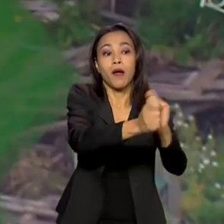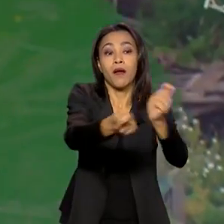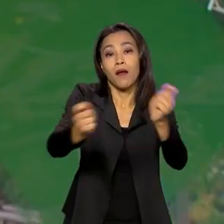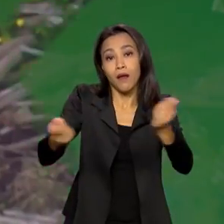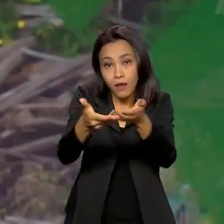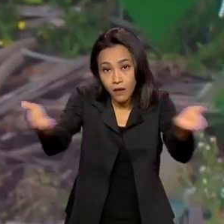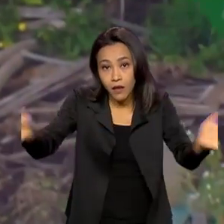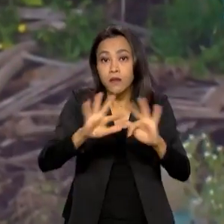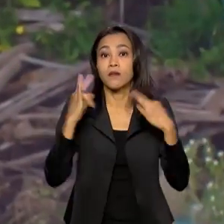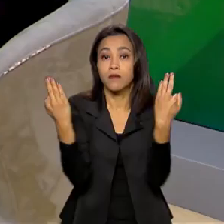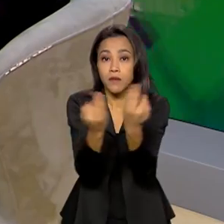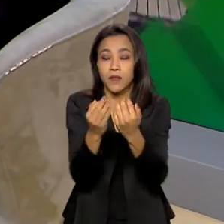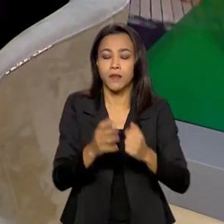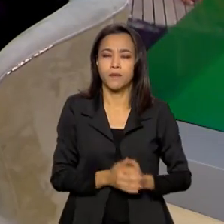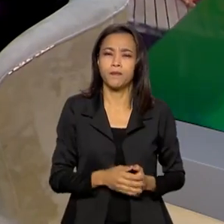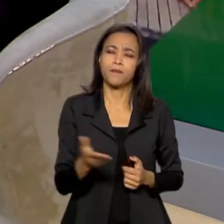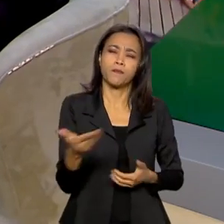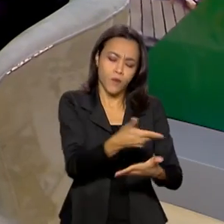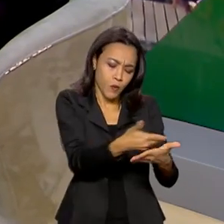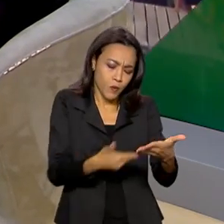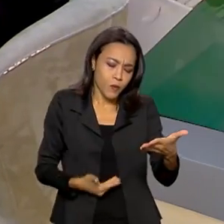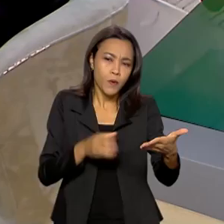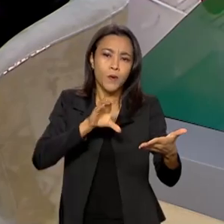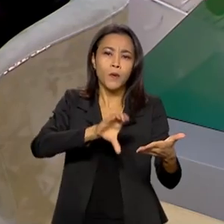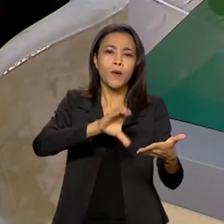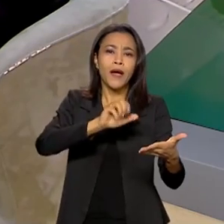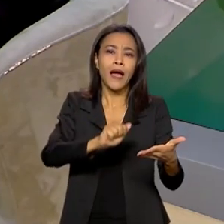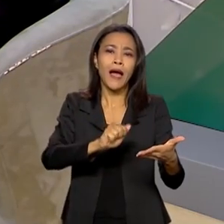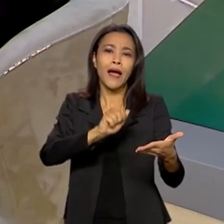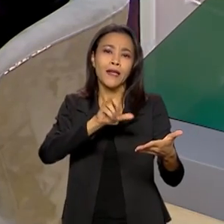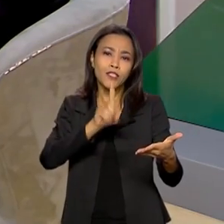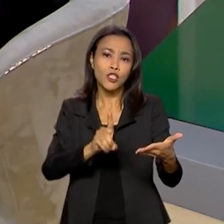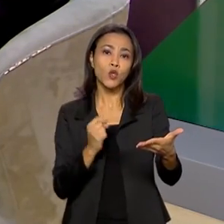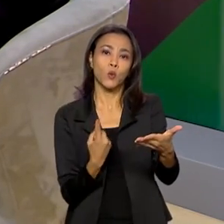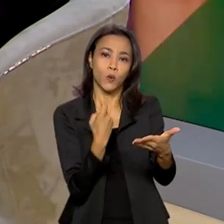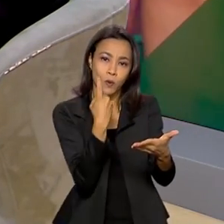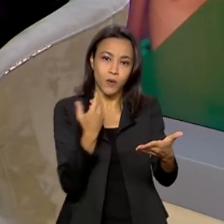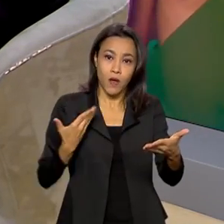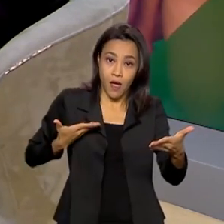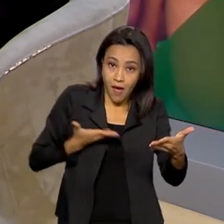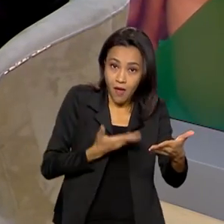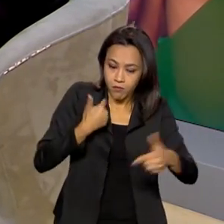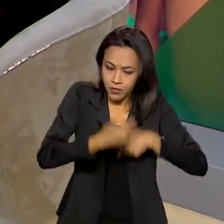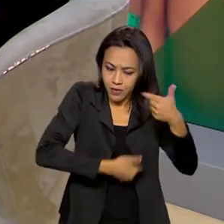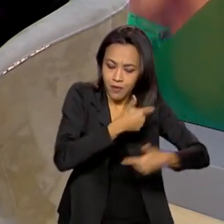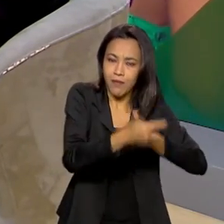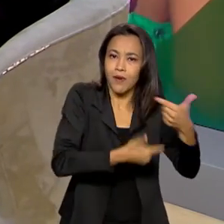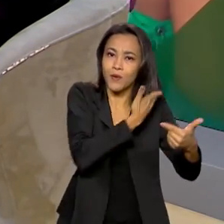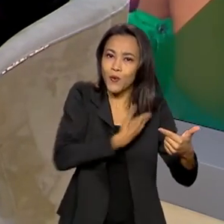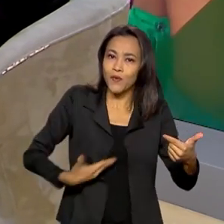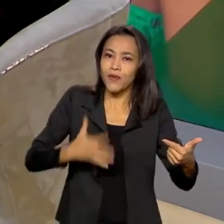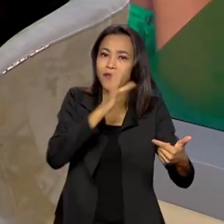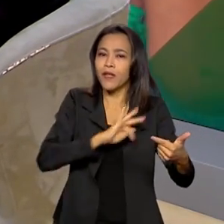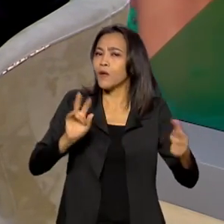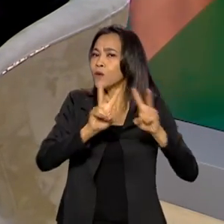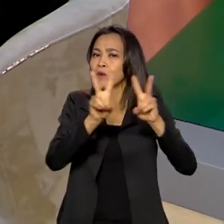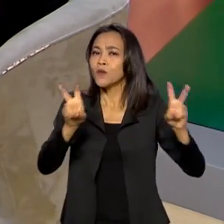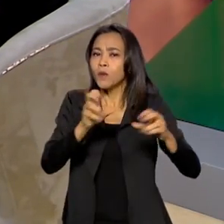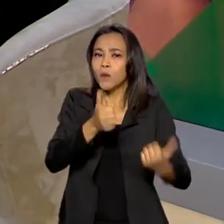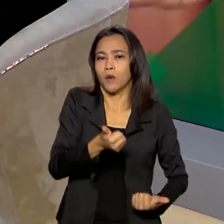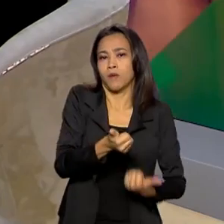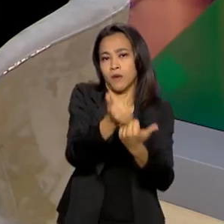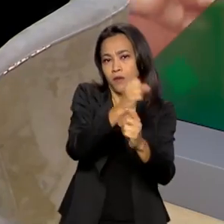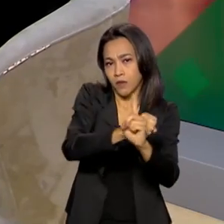famílias o cadastro único é um Ponto Central eh nesse trabalho desenvolvido pelo Governo Federal em relação à assistência social